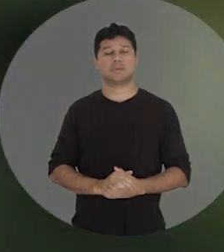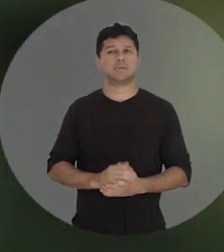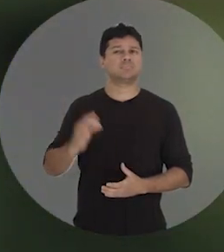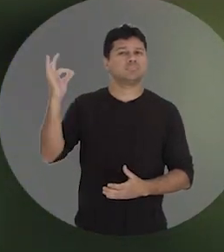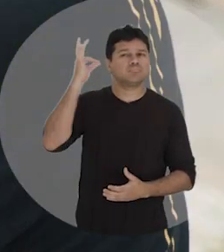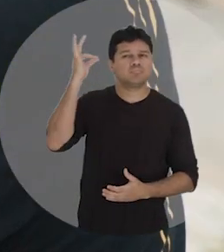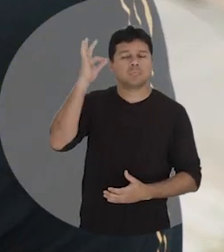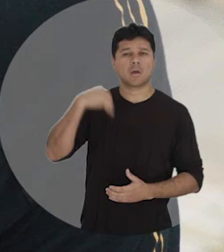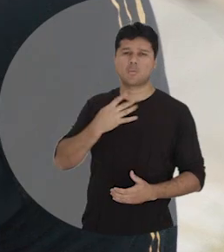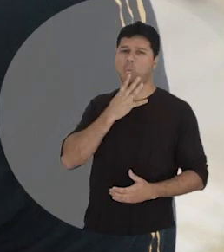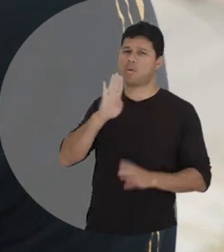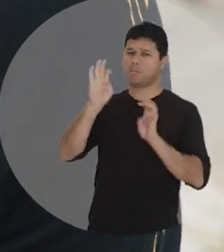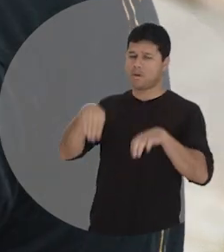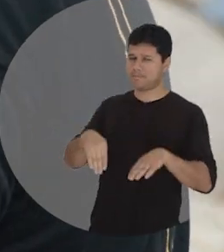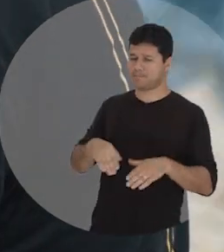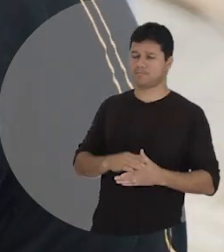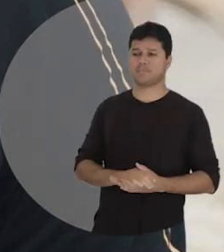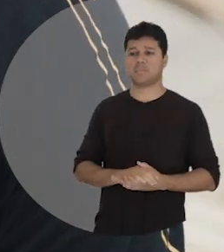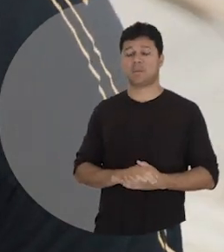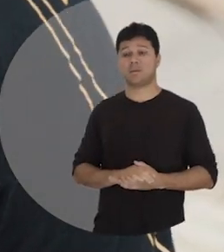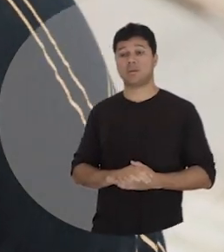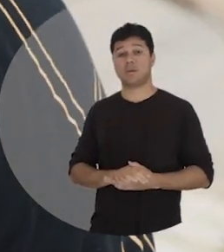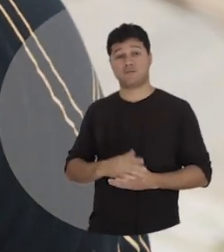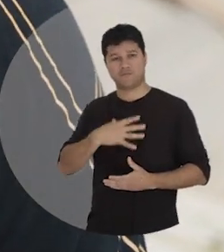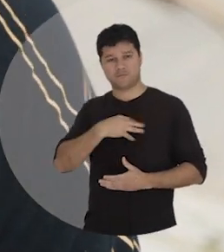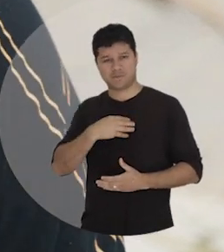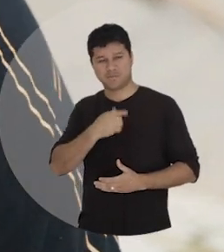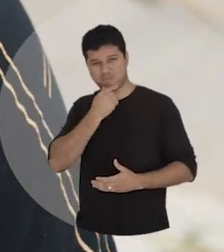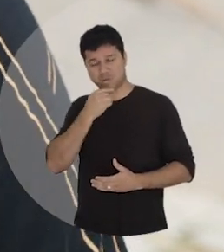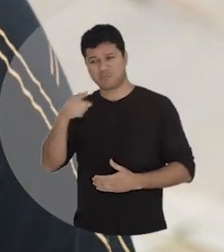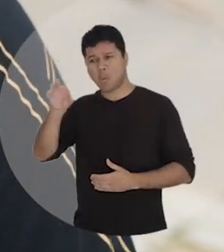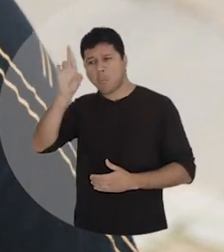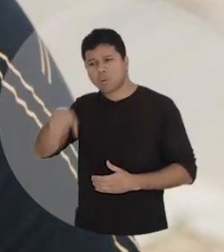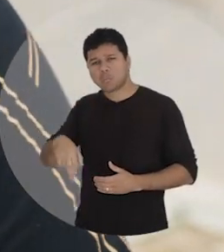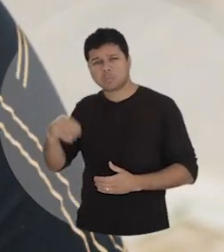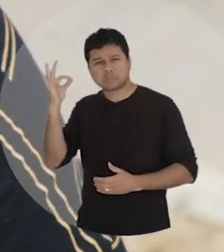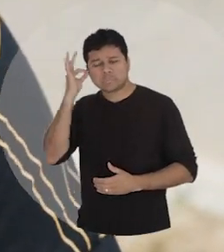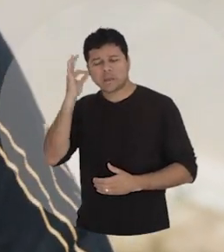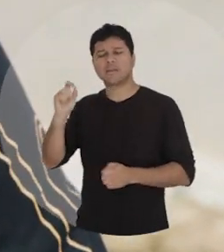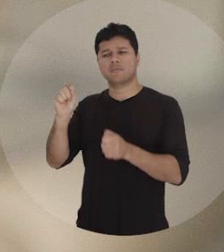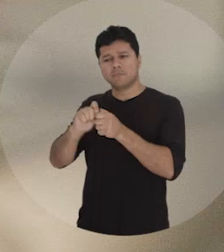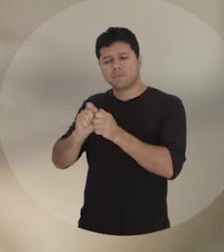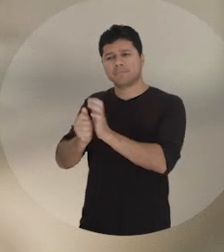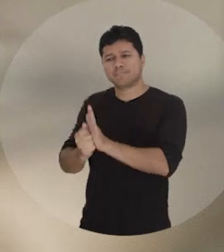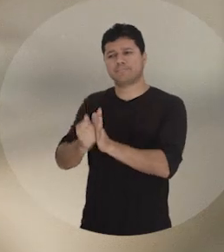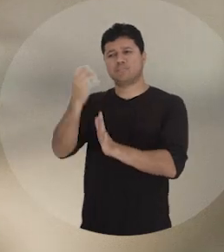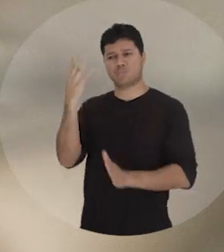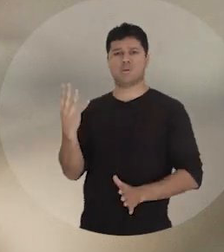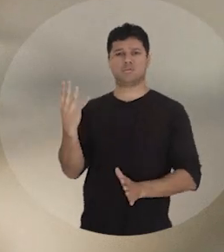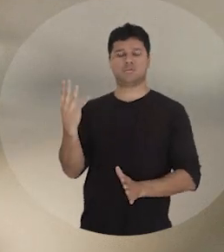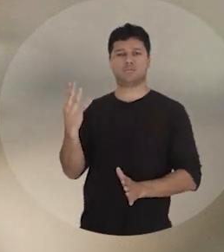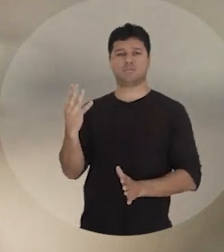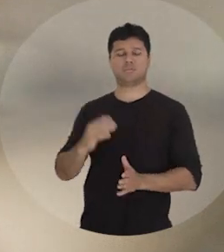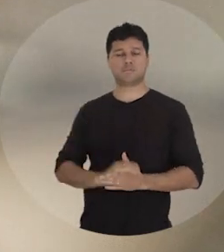O teste de orelhinha, eu não tinha muito conhecimento sobre ele, né? Quando o Henrique foi reprovado no teste, a gente repetiu o teste